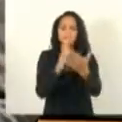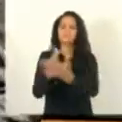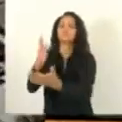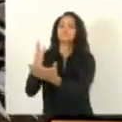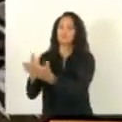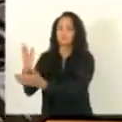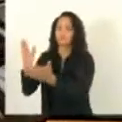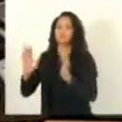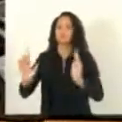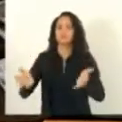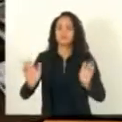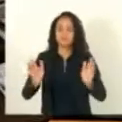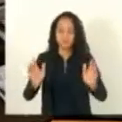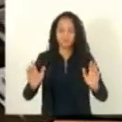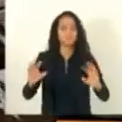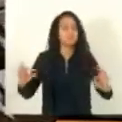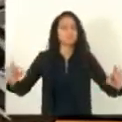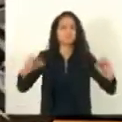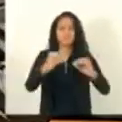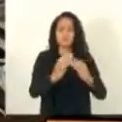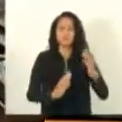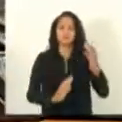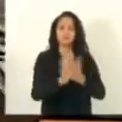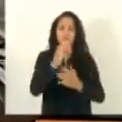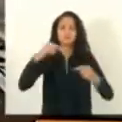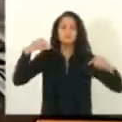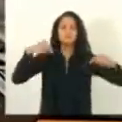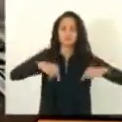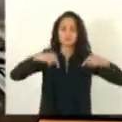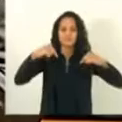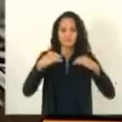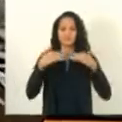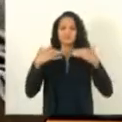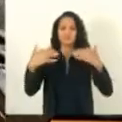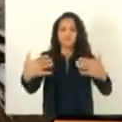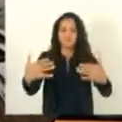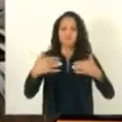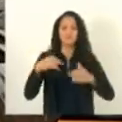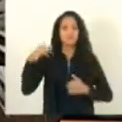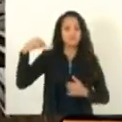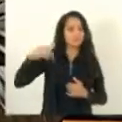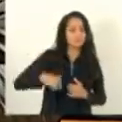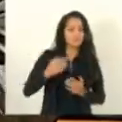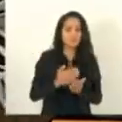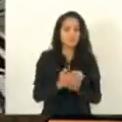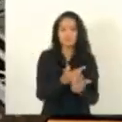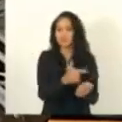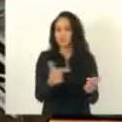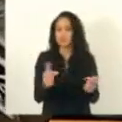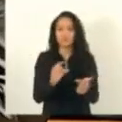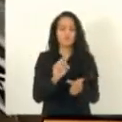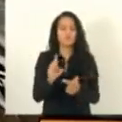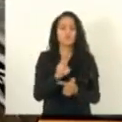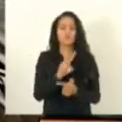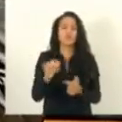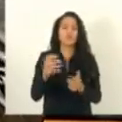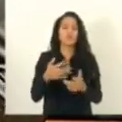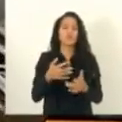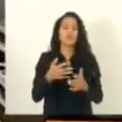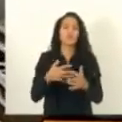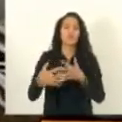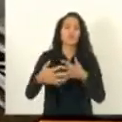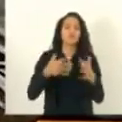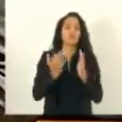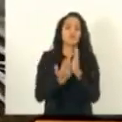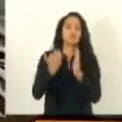as comissões, aprovada a unanimidade aqui no plenário, não há vício de iniciativa, apenas aumenta a transparência e a